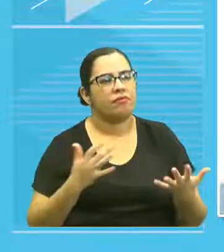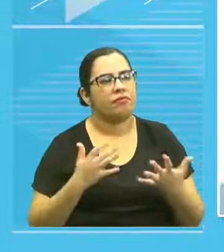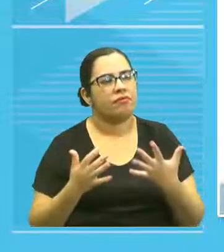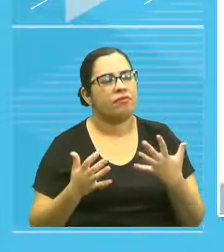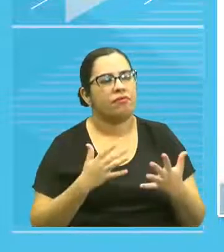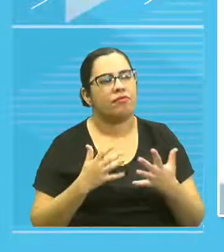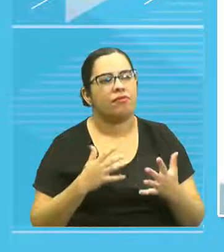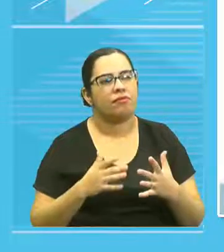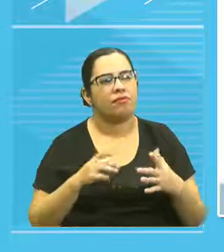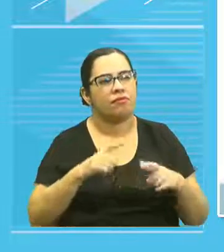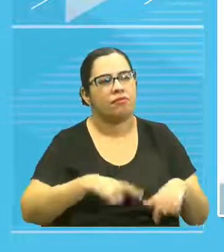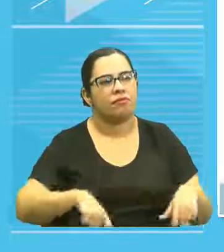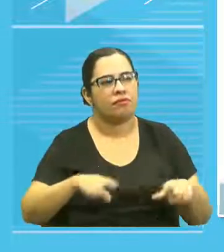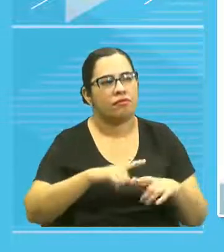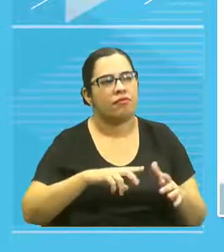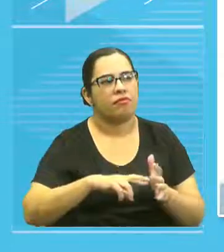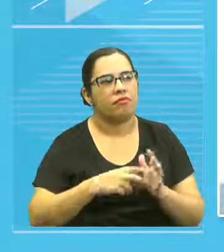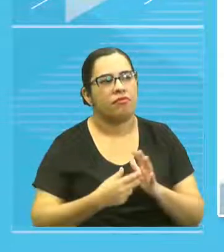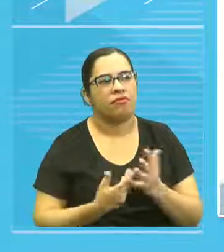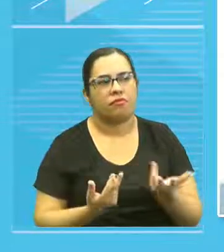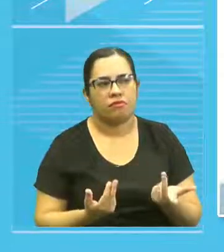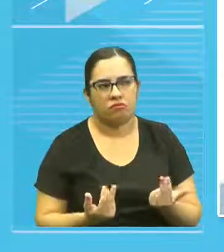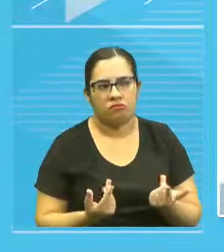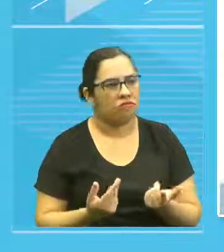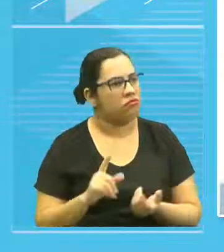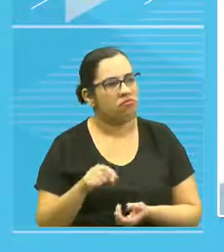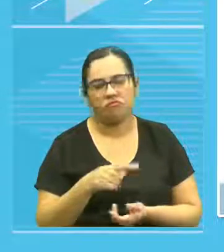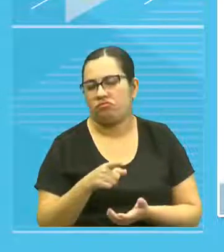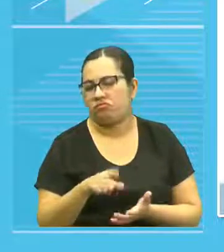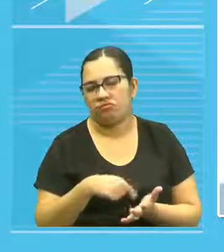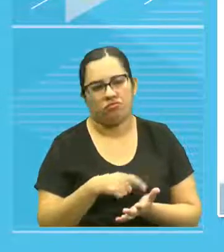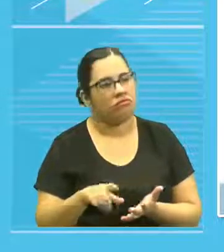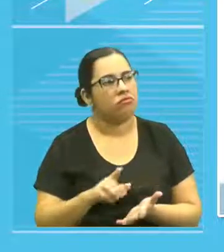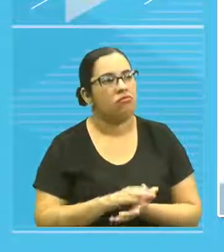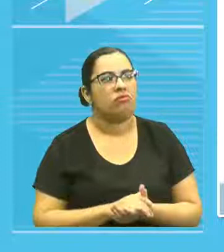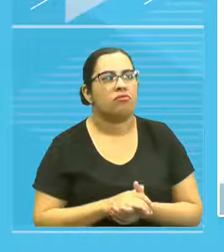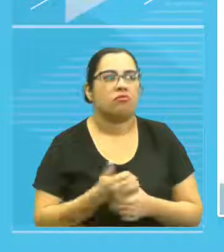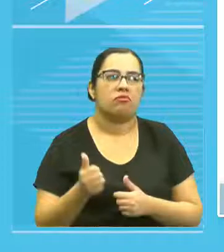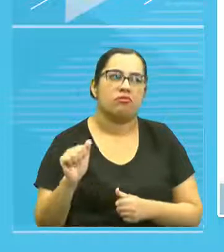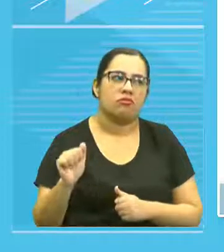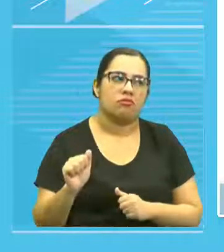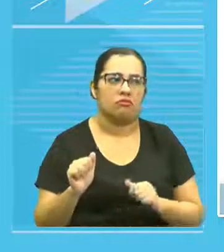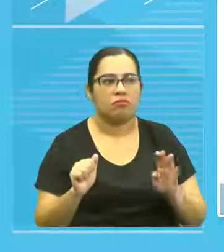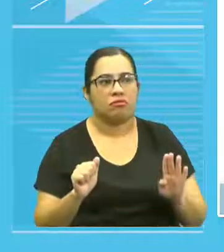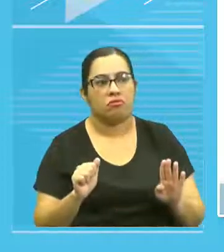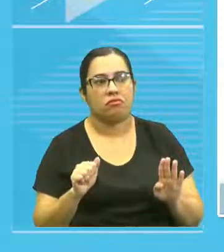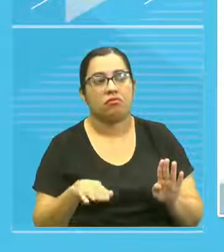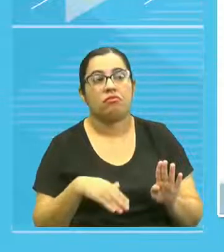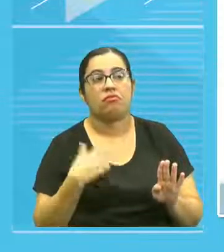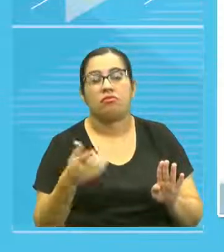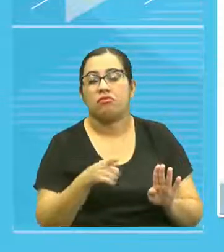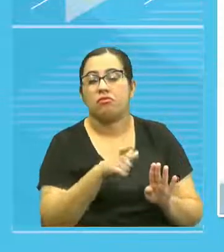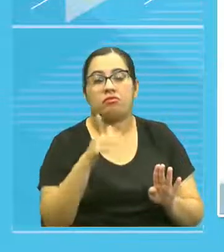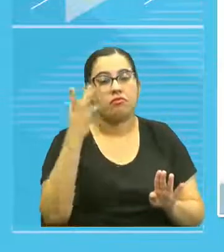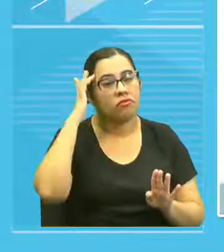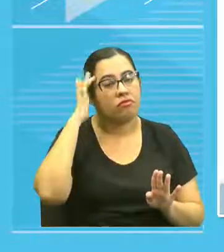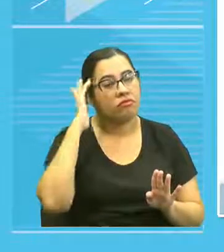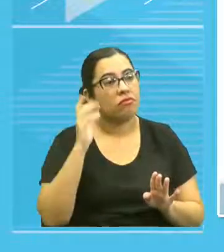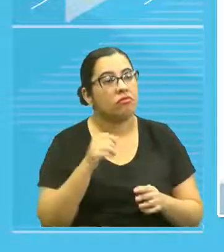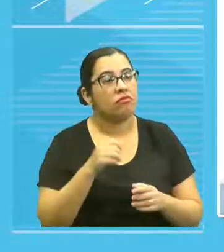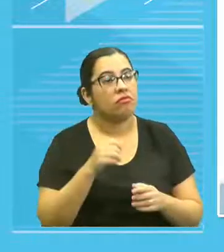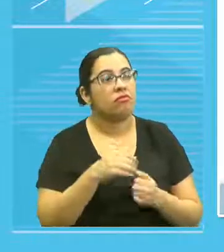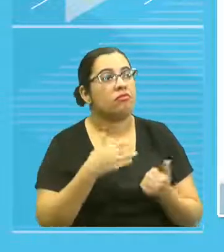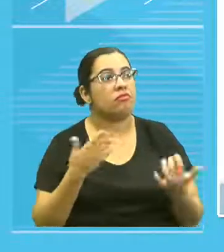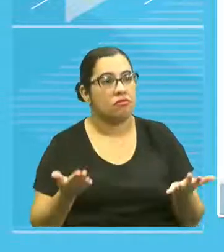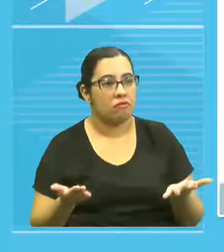implicitamente palavra de um mesmo Campo semântico estabelecendo no sentido também não a gente ficou entre a e b o que é que vocês marcariam